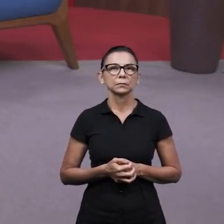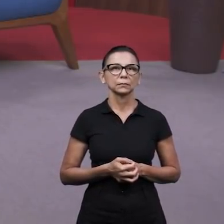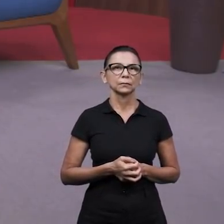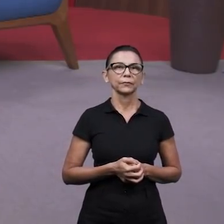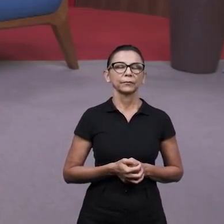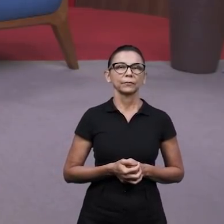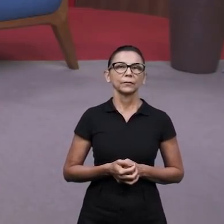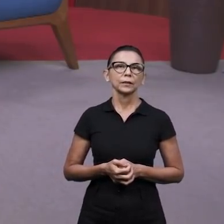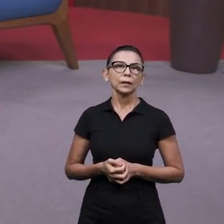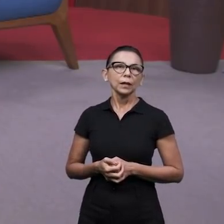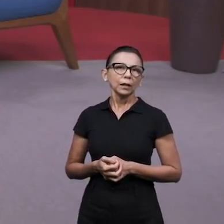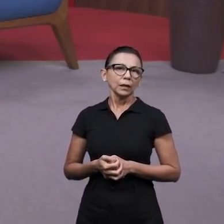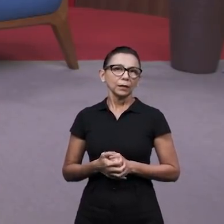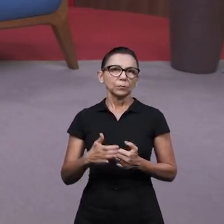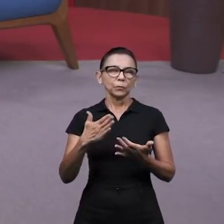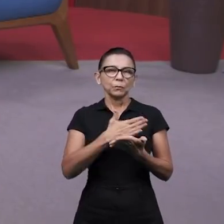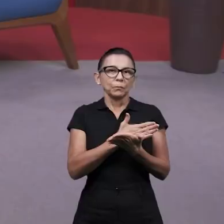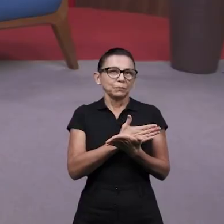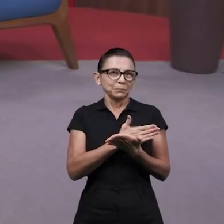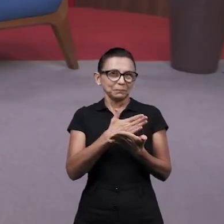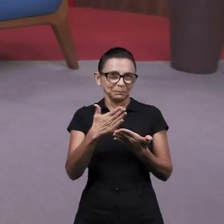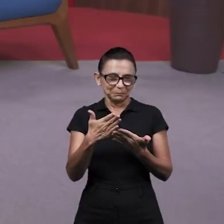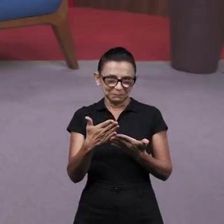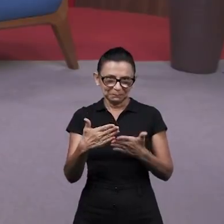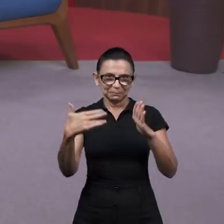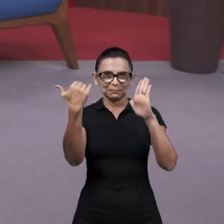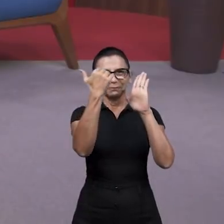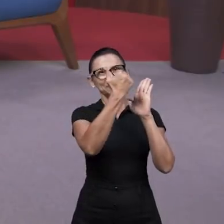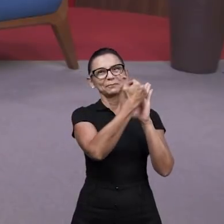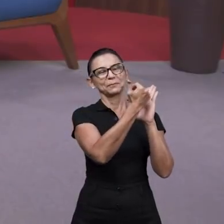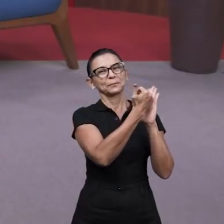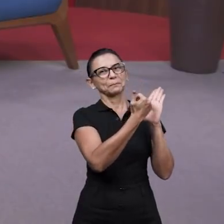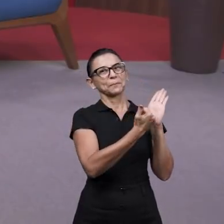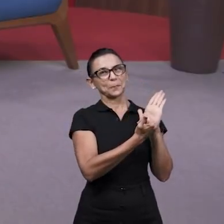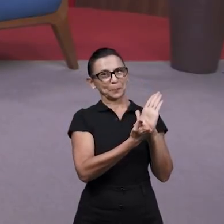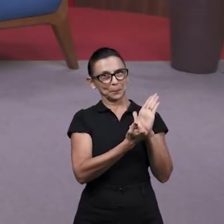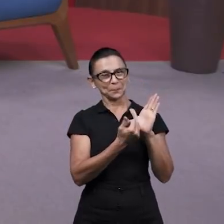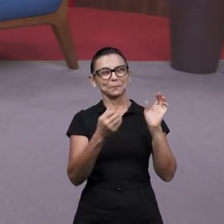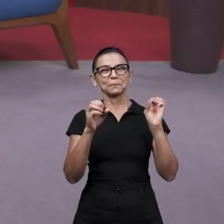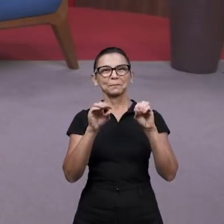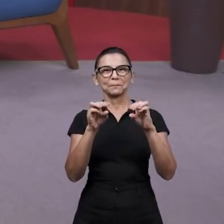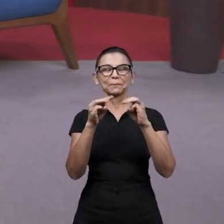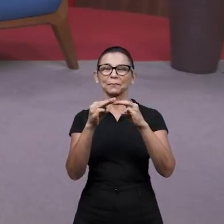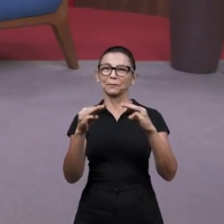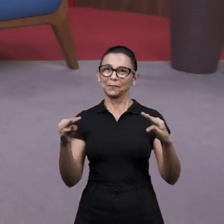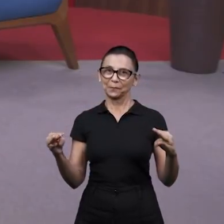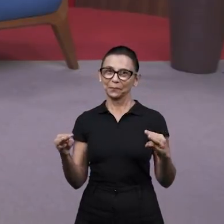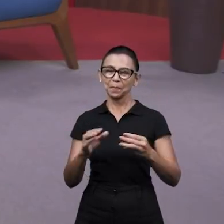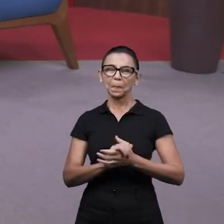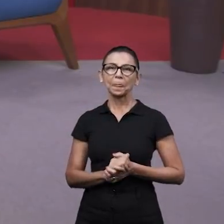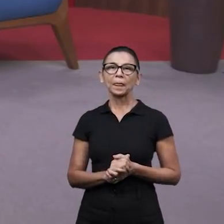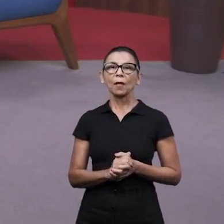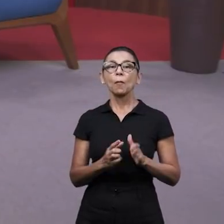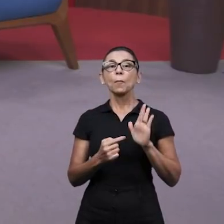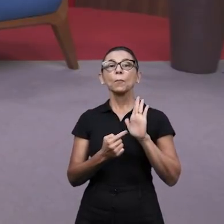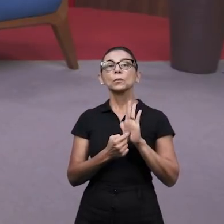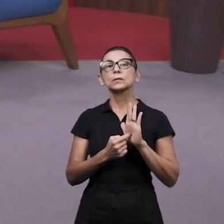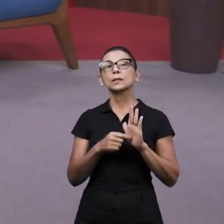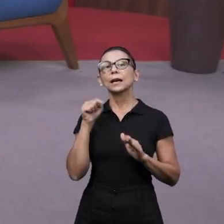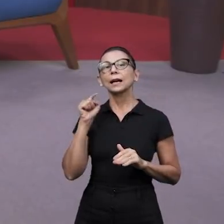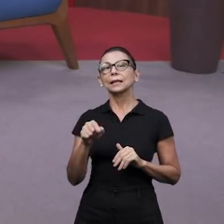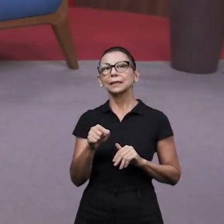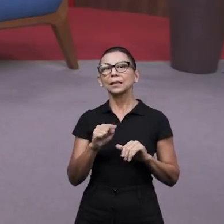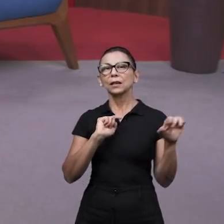A gente sempre traz no início do programa e no início do quadro Lições do Manaim, a gente traz a participação das pessoas que